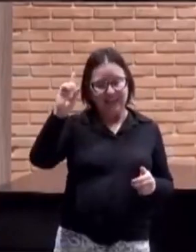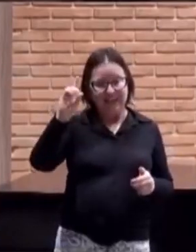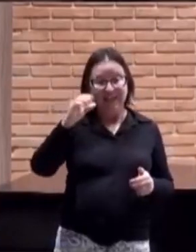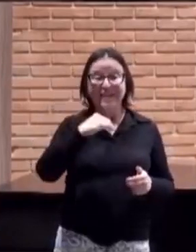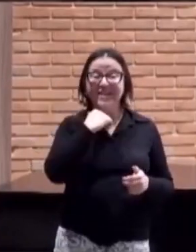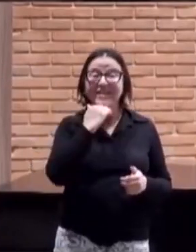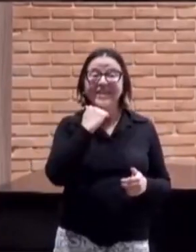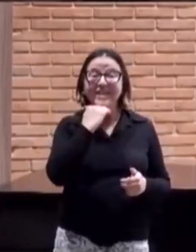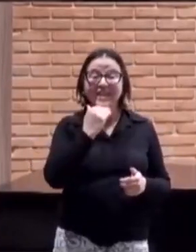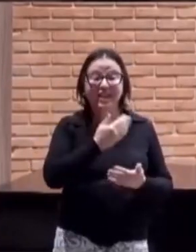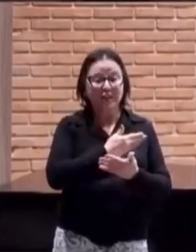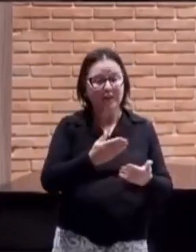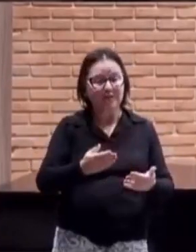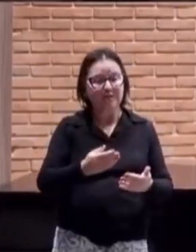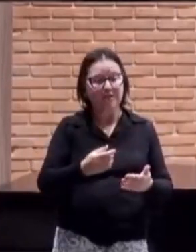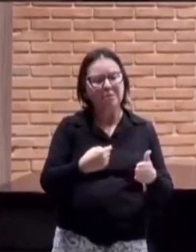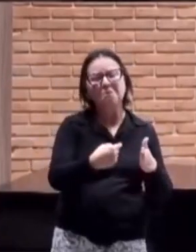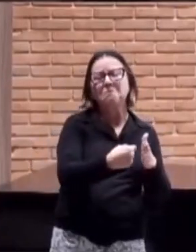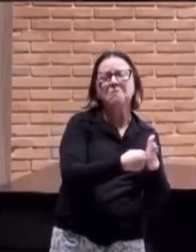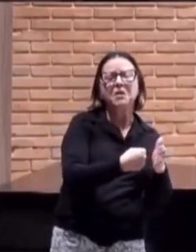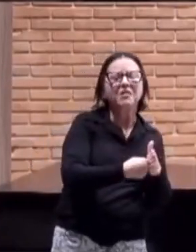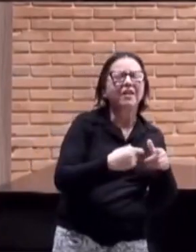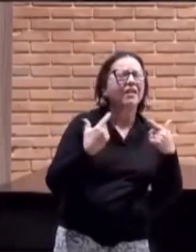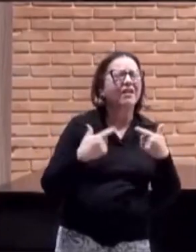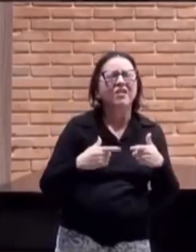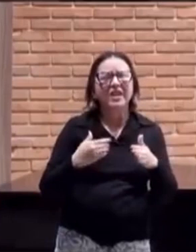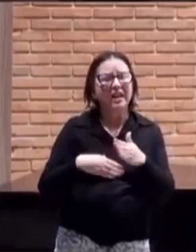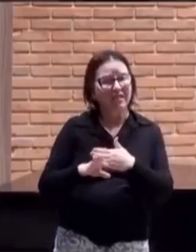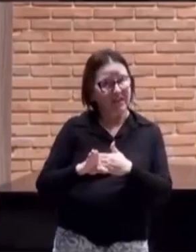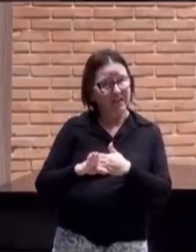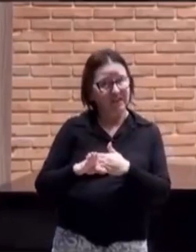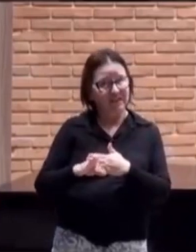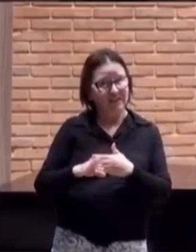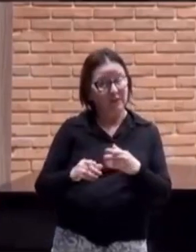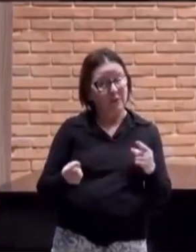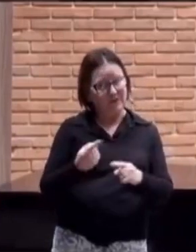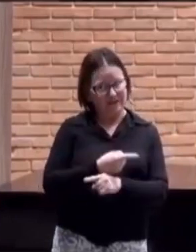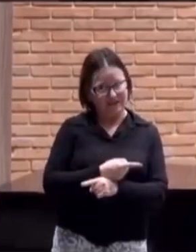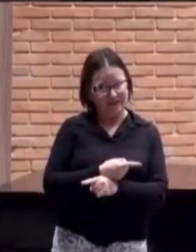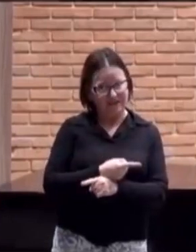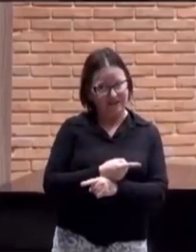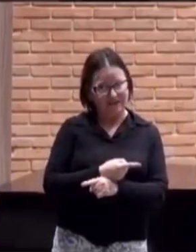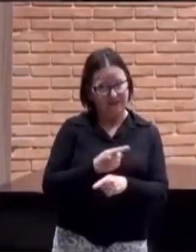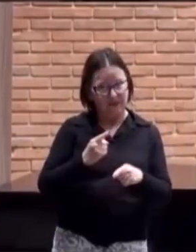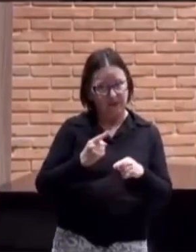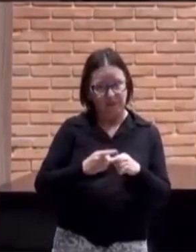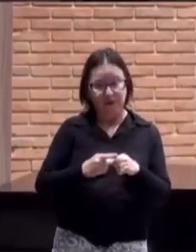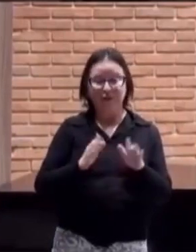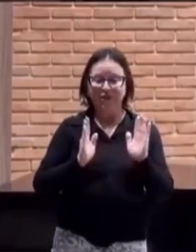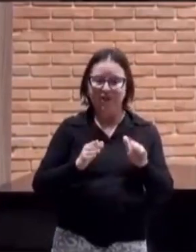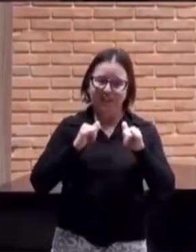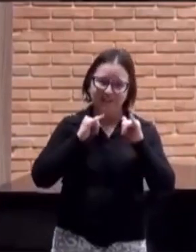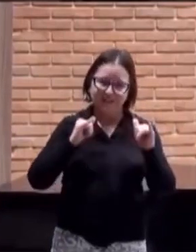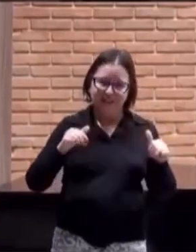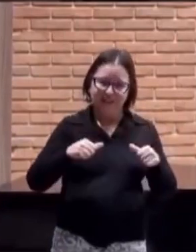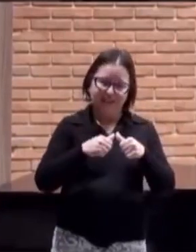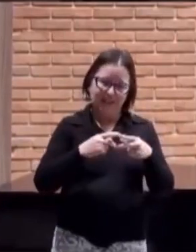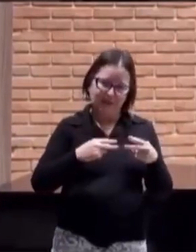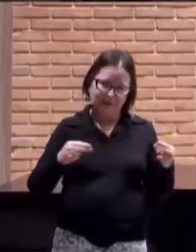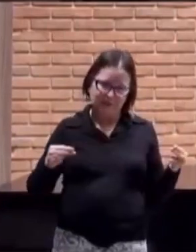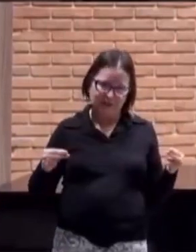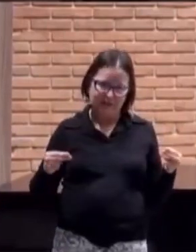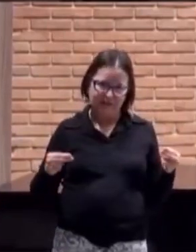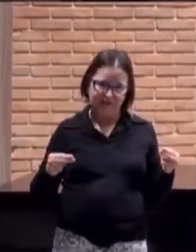me pergunta, para onde vais? Pelo contrário, porque vos tenho dito estas coisas,